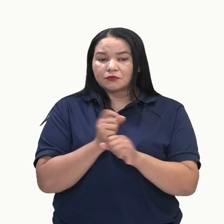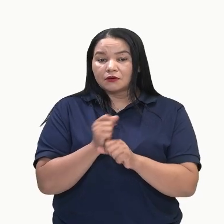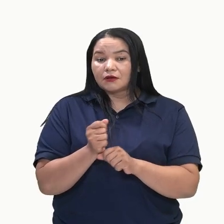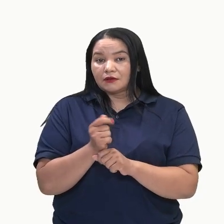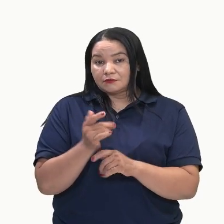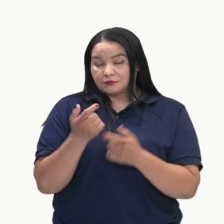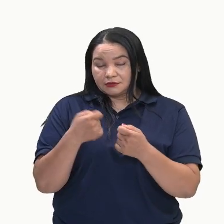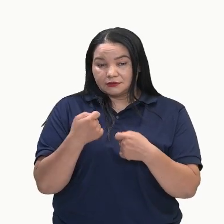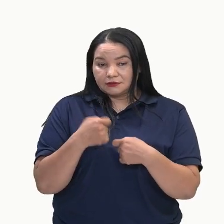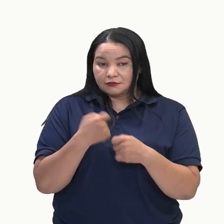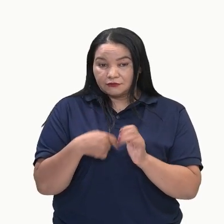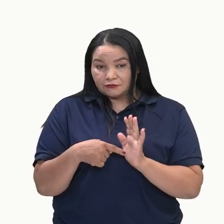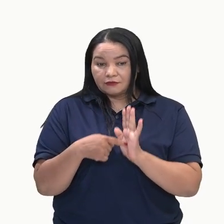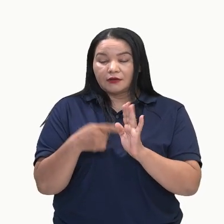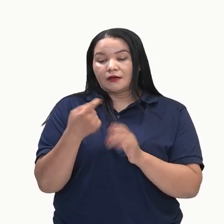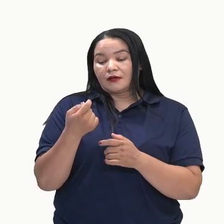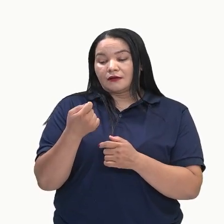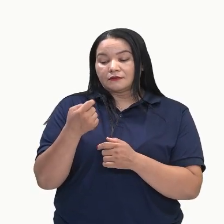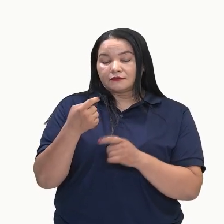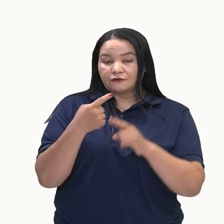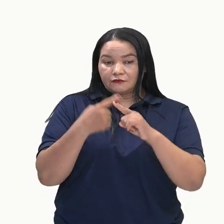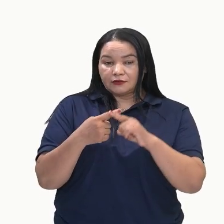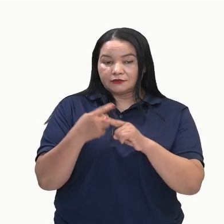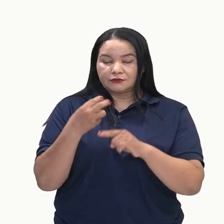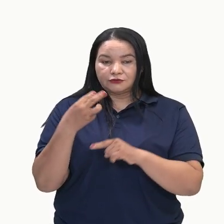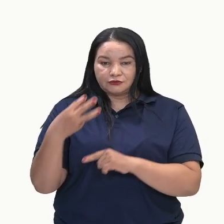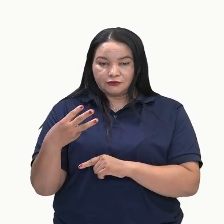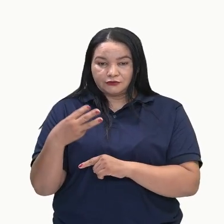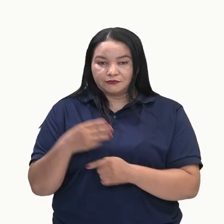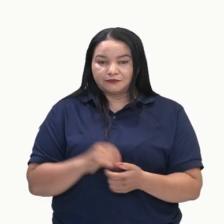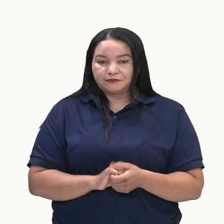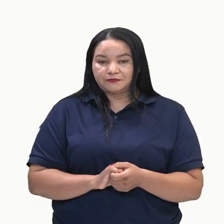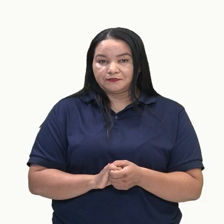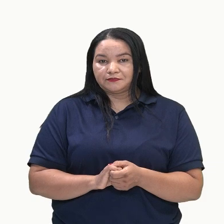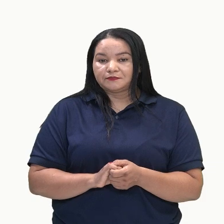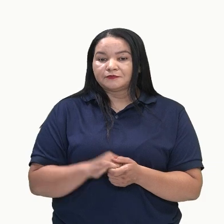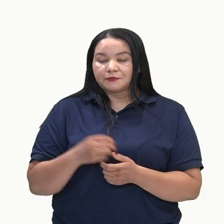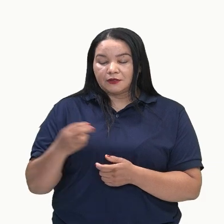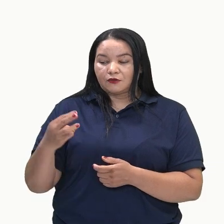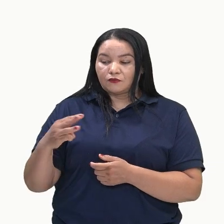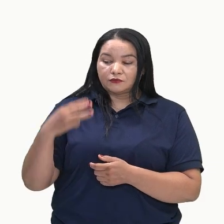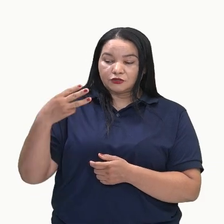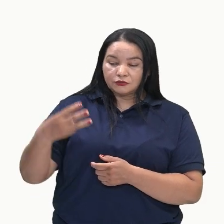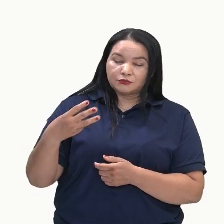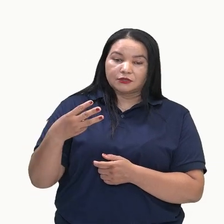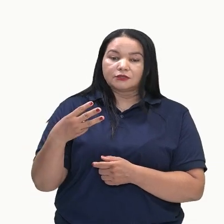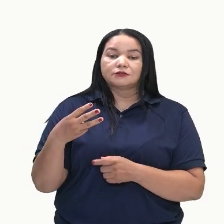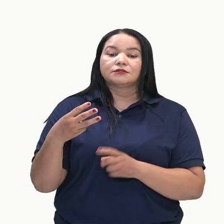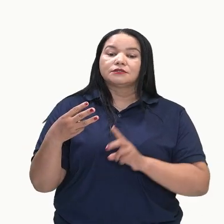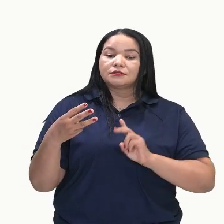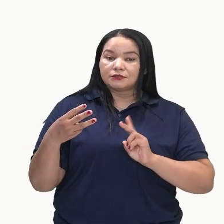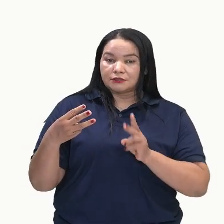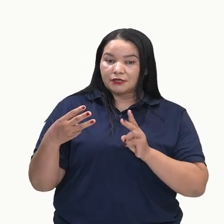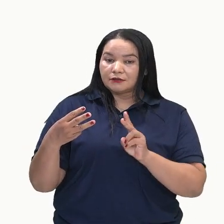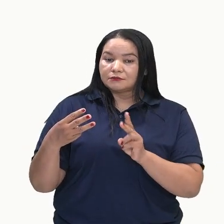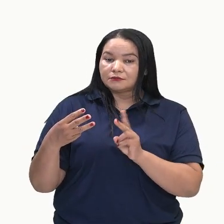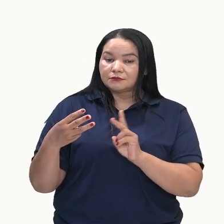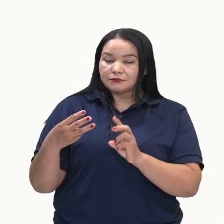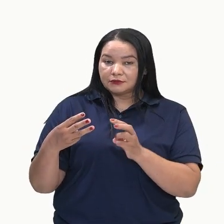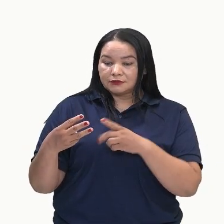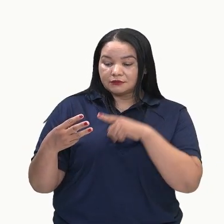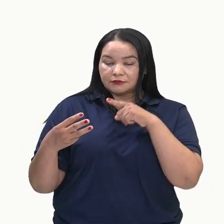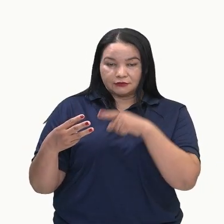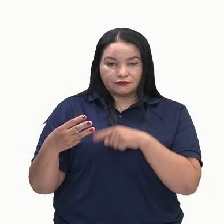vai aparecer ali 3 vezes. Isso decorre aqui que o expoente seja 3 aí na nossa unidade de medida,